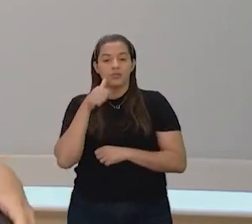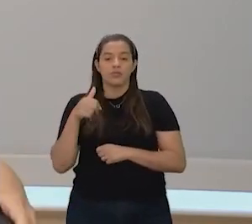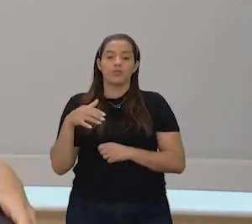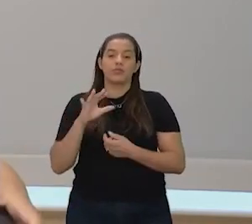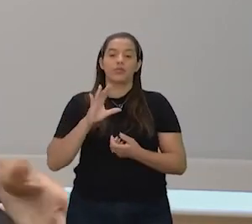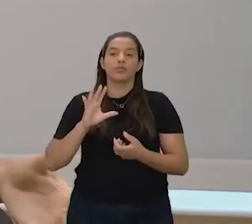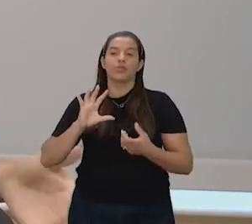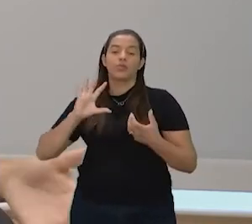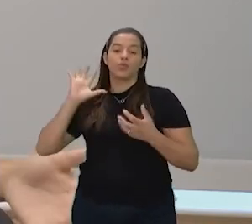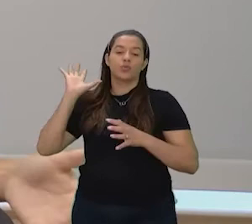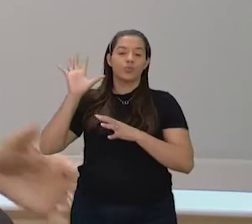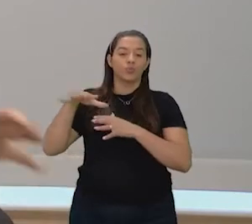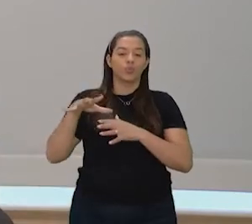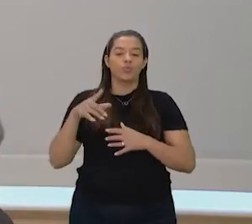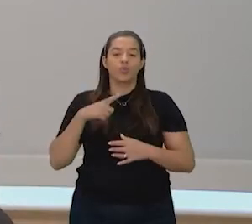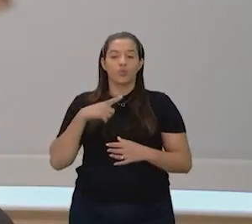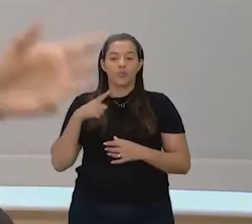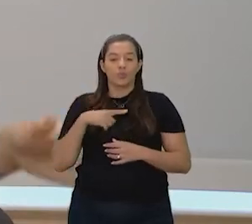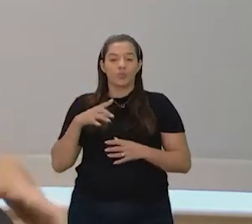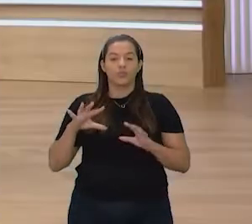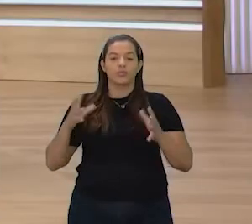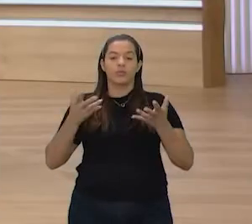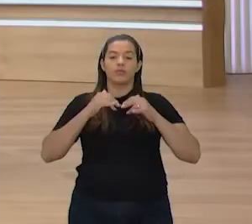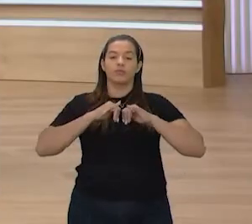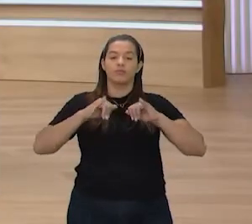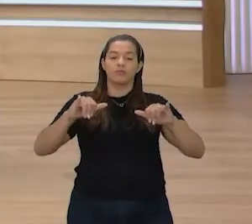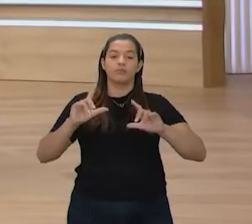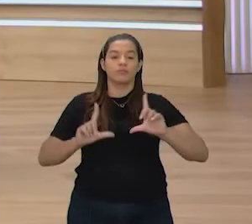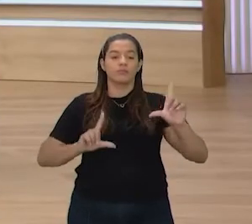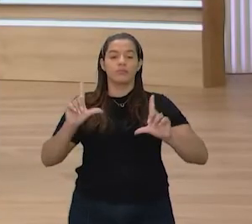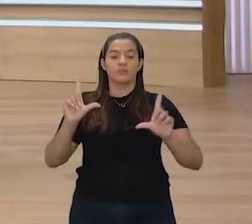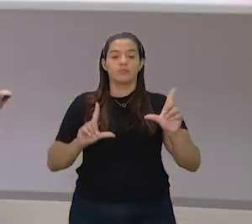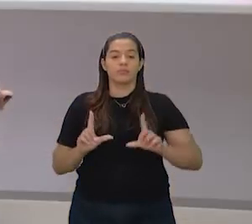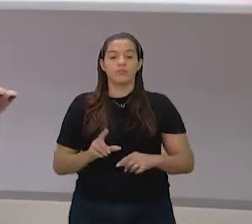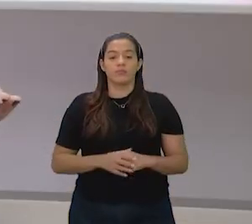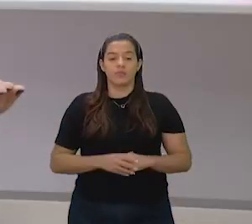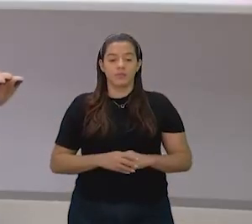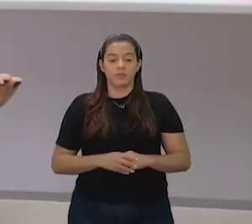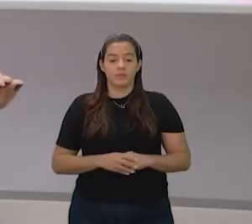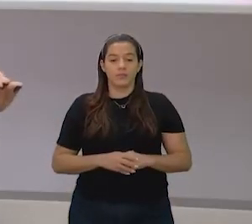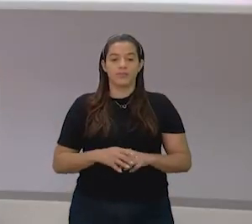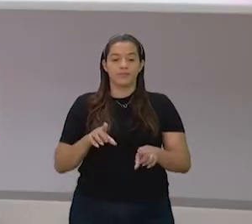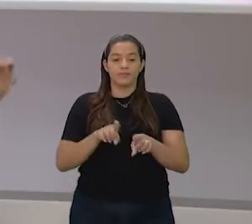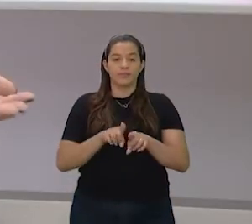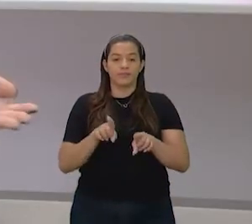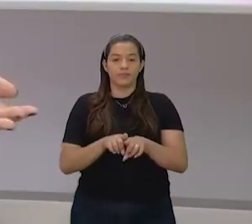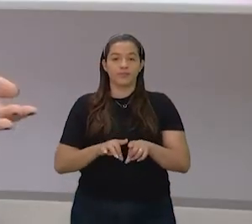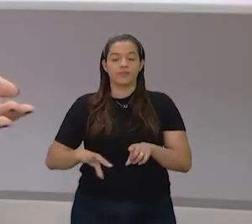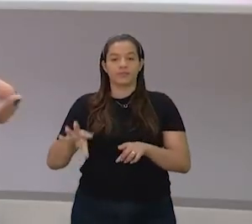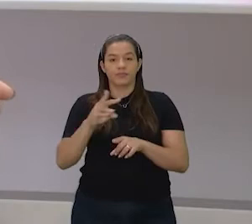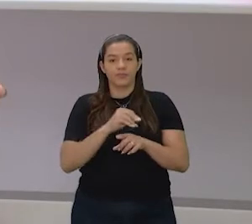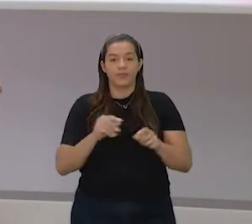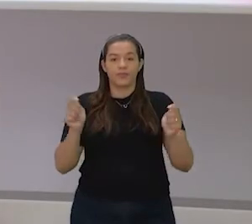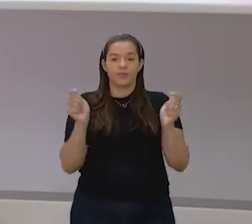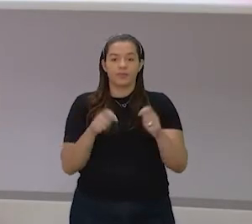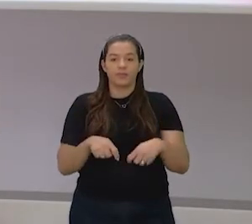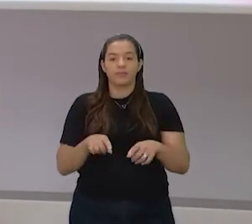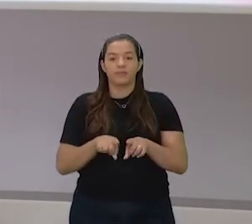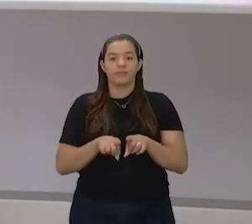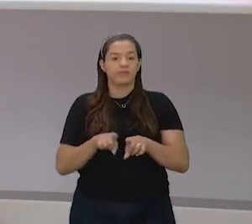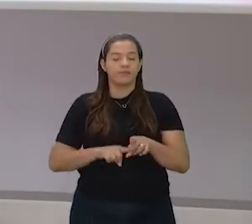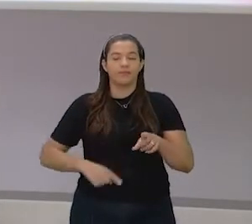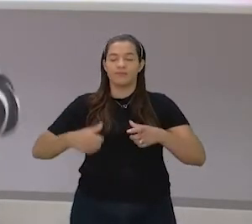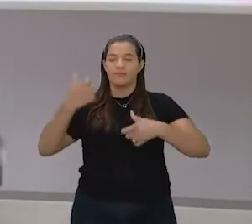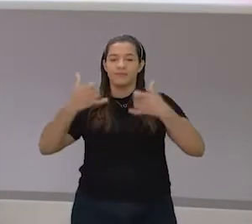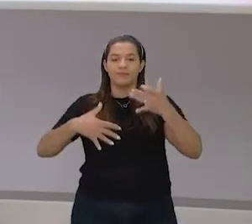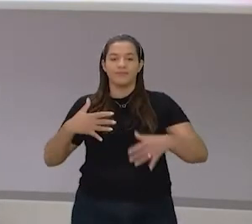jogos assim. Quando que você ouviu falar nisso? Em competição mesmo, né? De futsal, não. A gente nem ouve, né? A gente